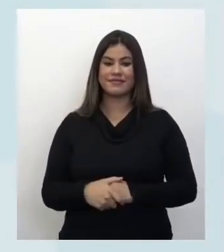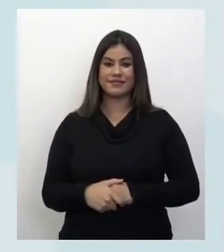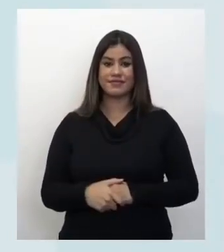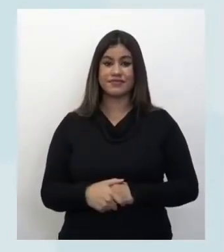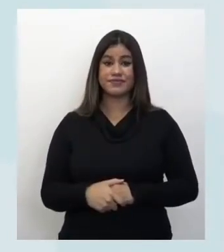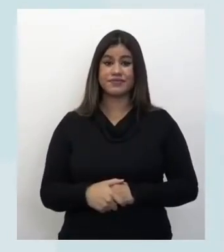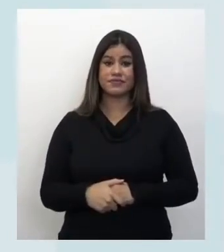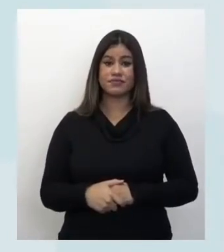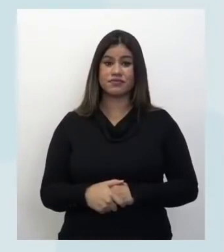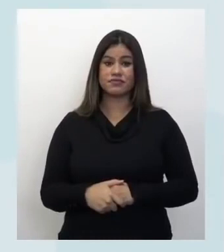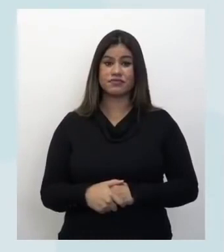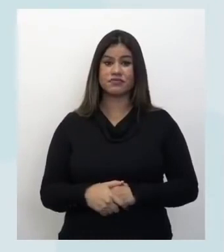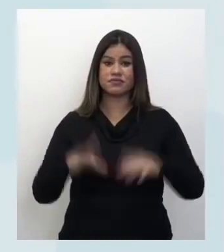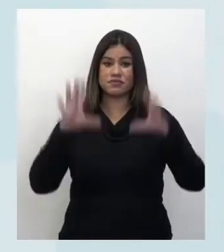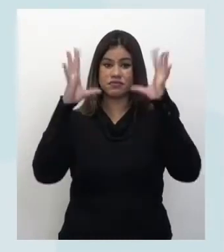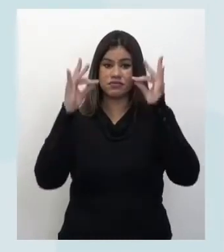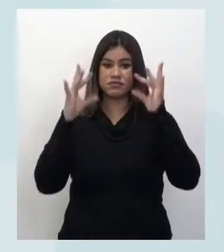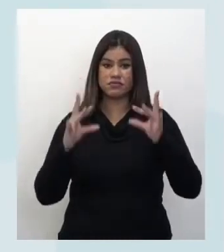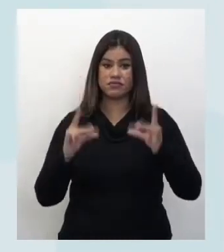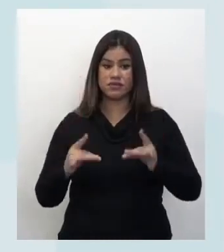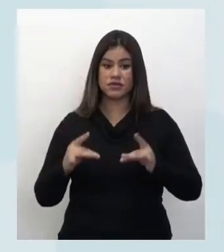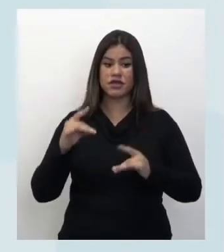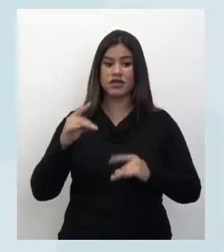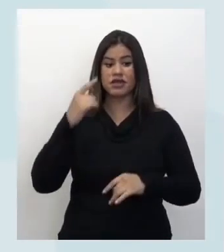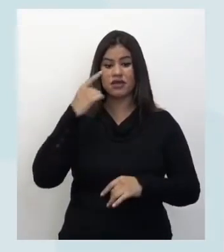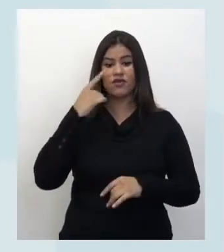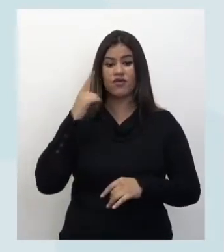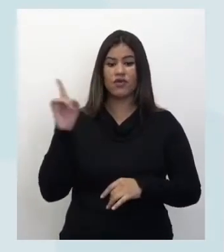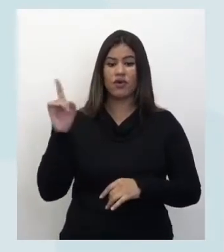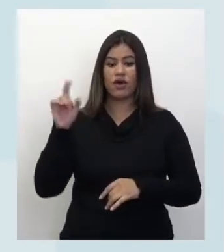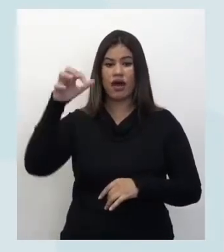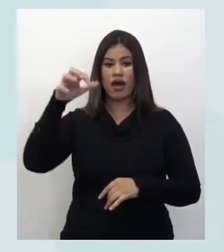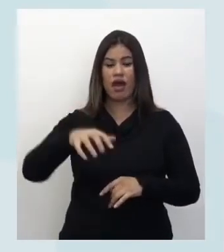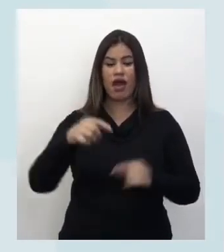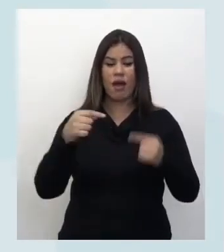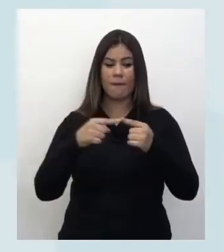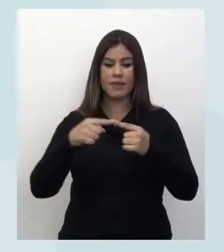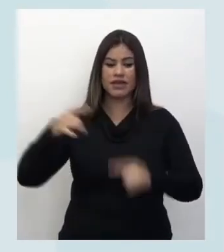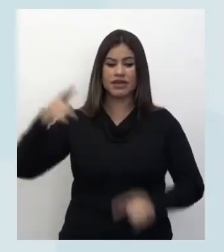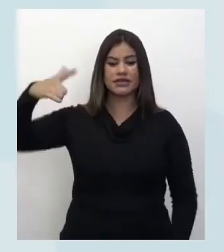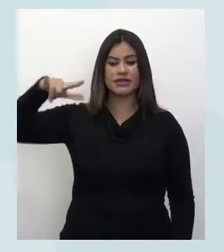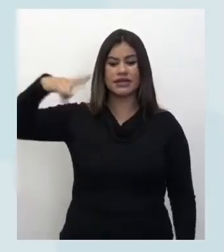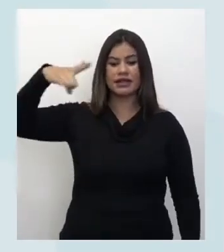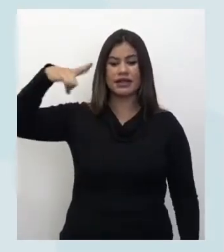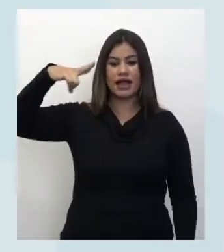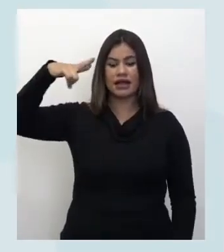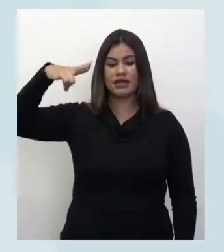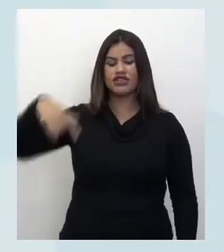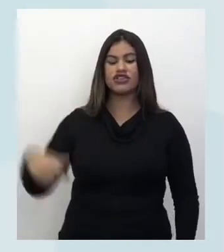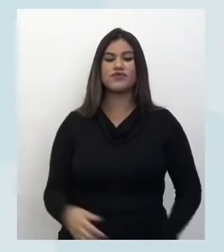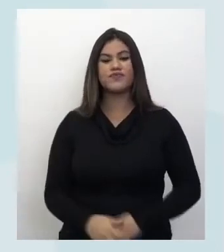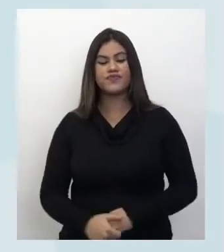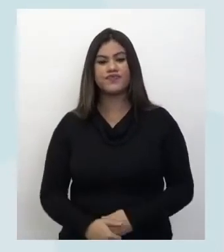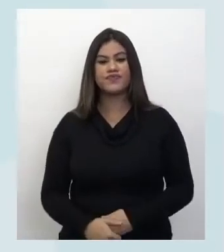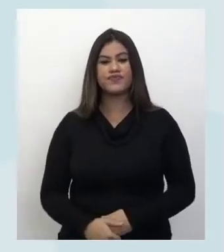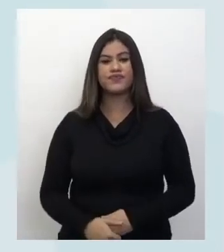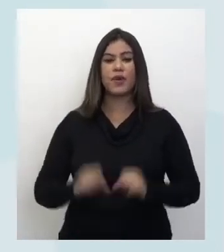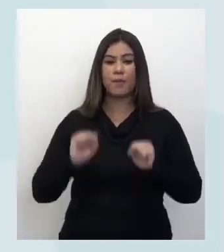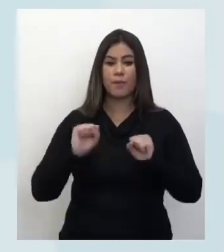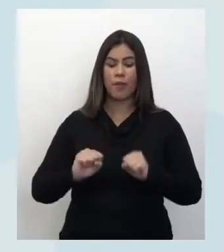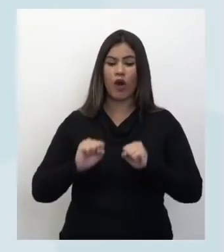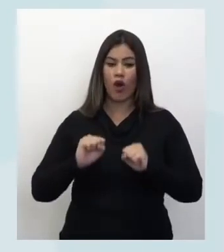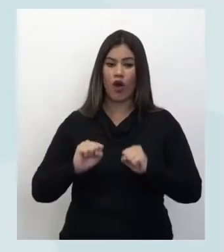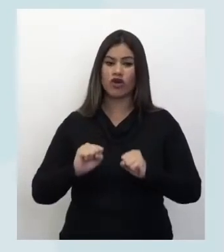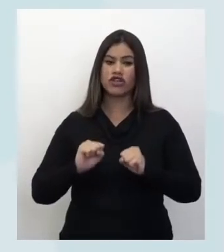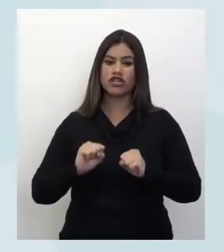a área observada, obtida a partir da imagem de satélite. Então, coloquem lá no chat o que